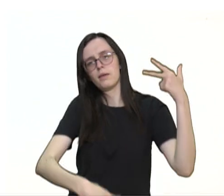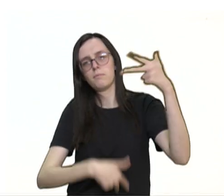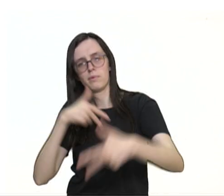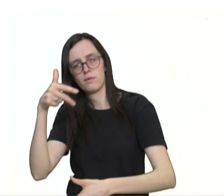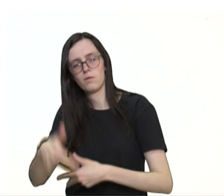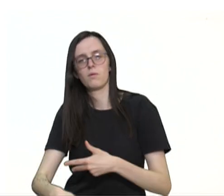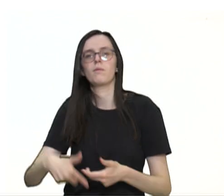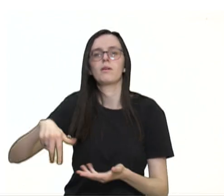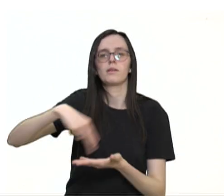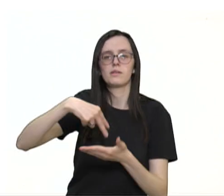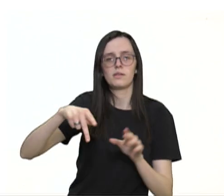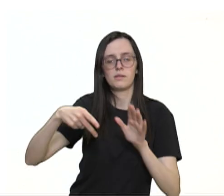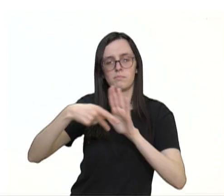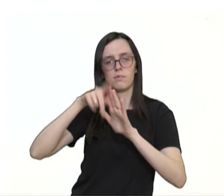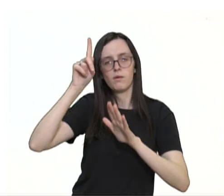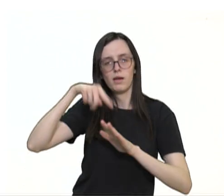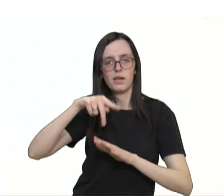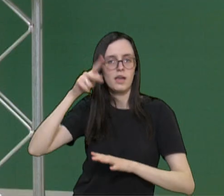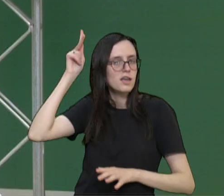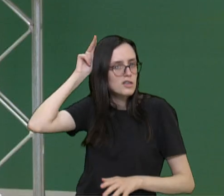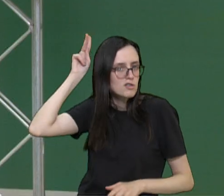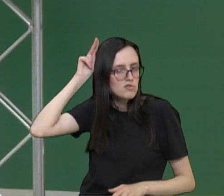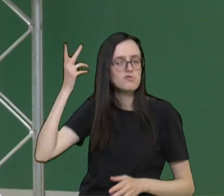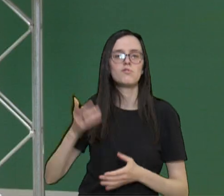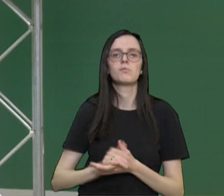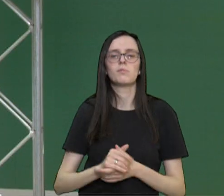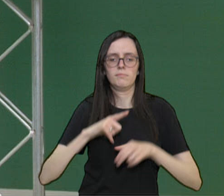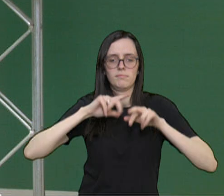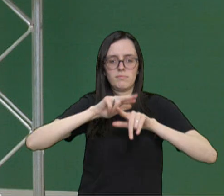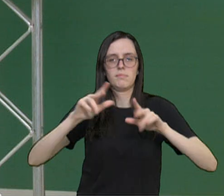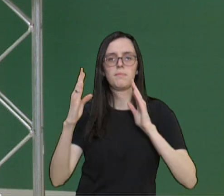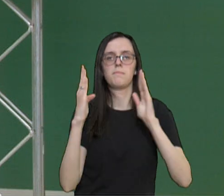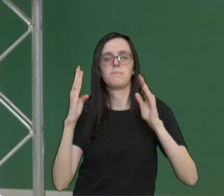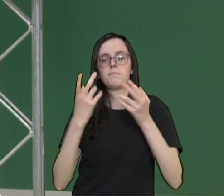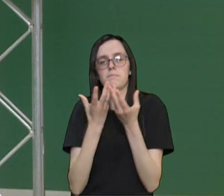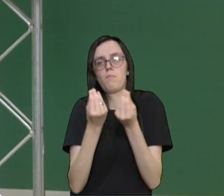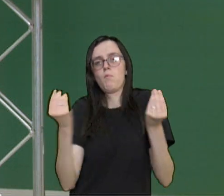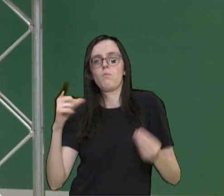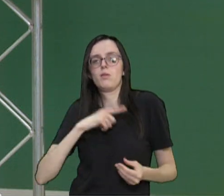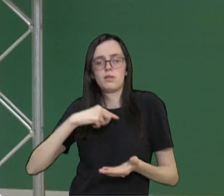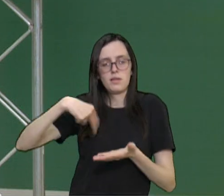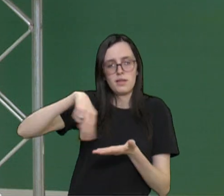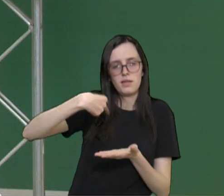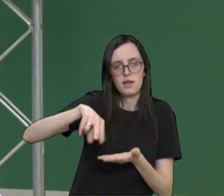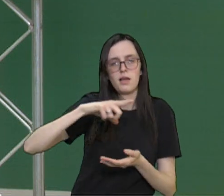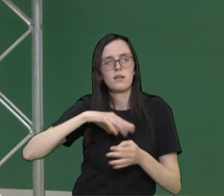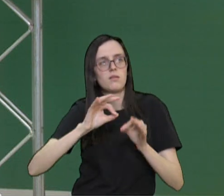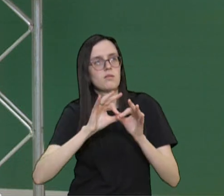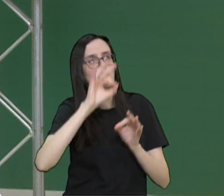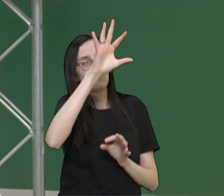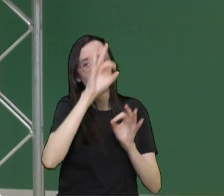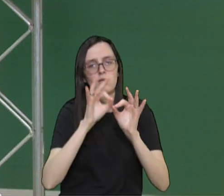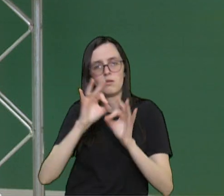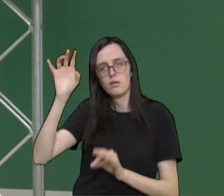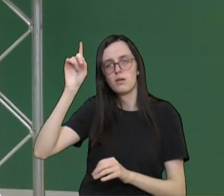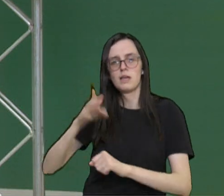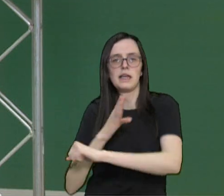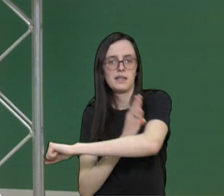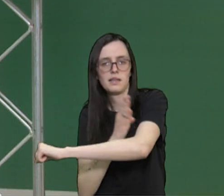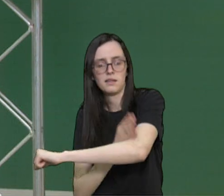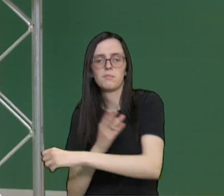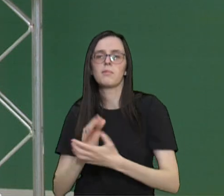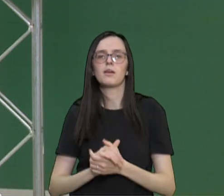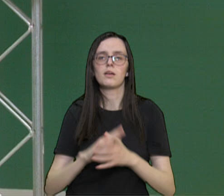a dança indígena, né, isso tudo é movimento de período. Fora que você tem a dança lá na Idade